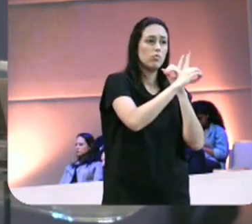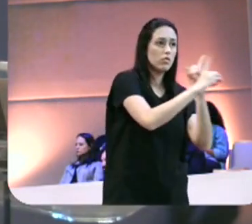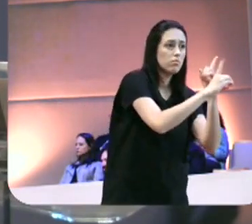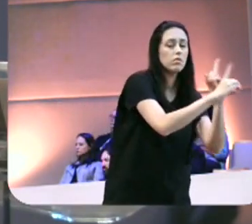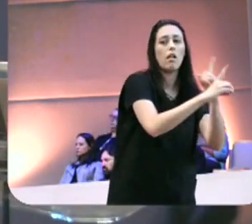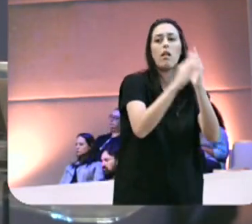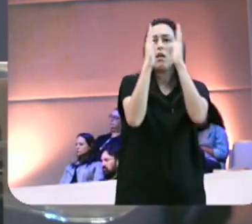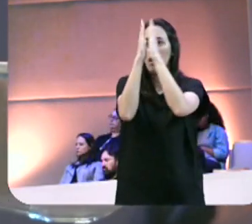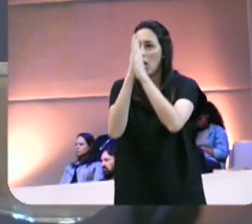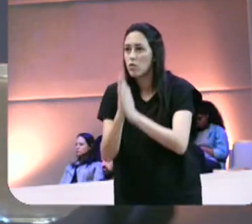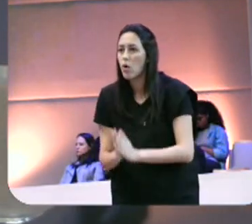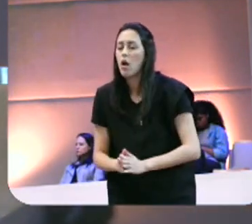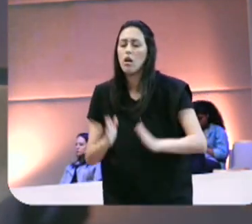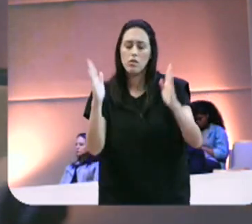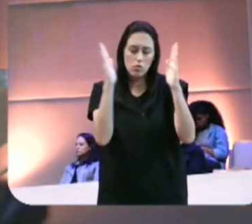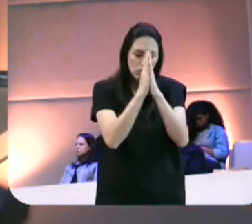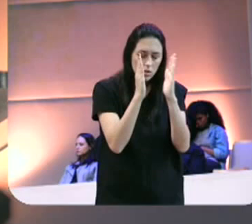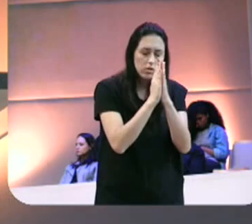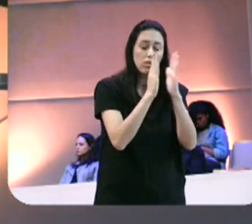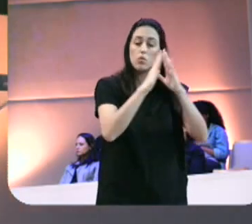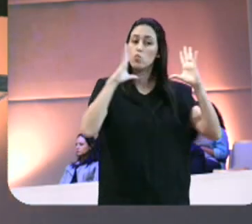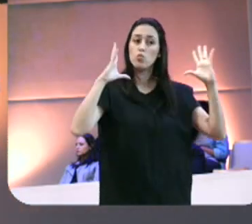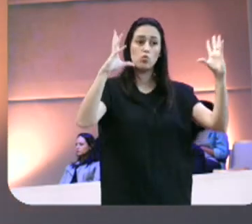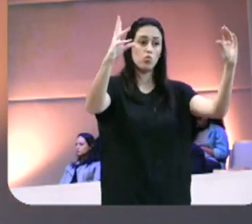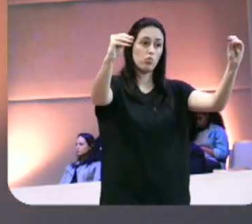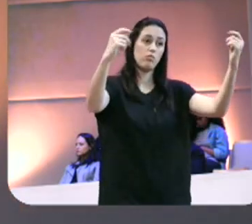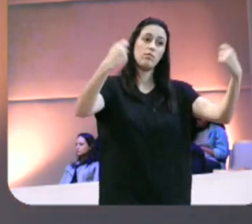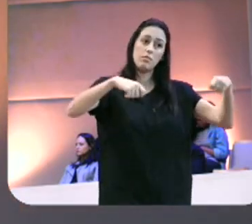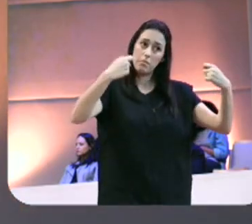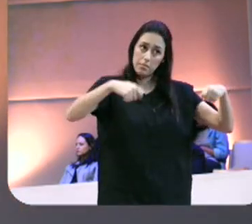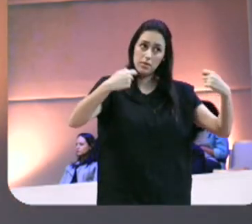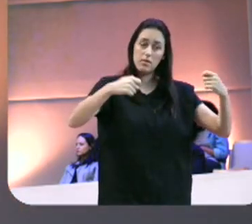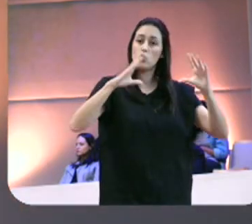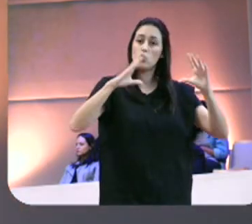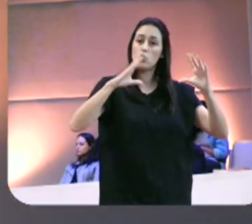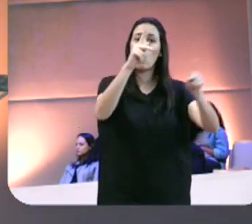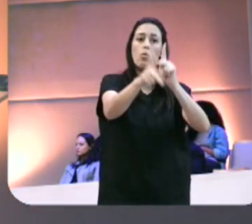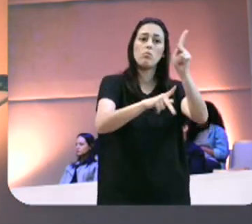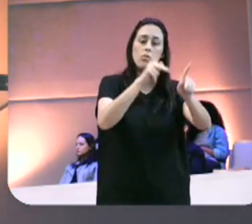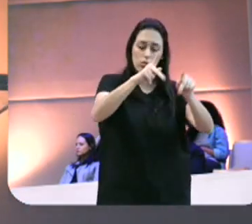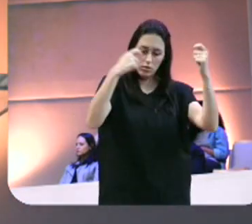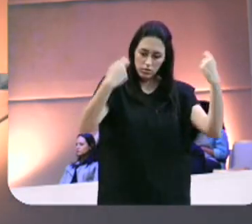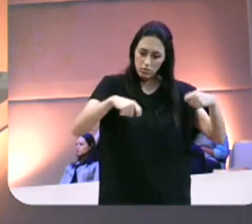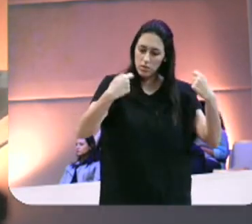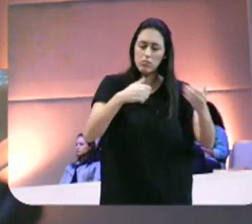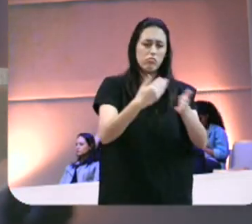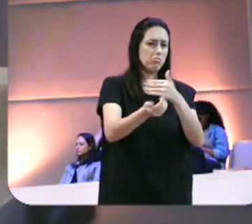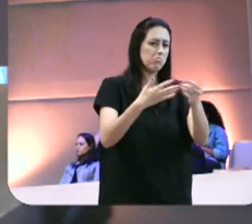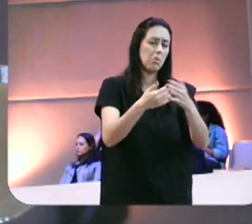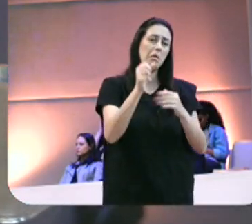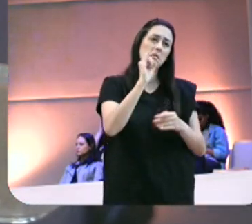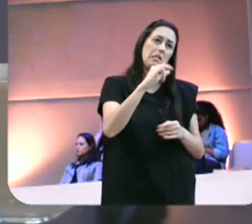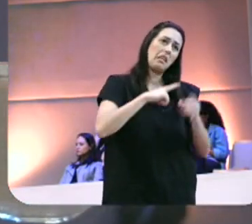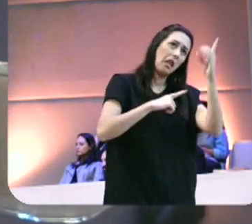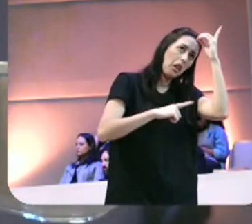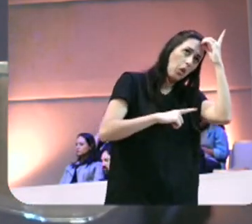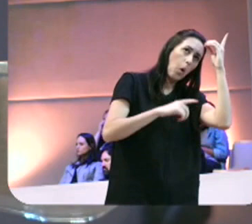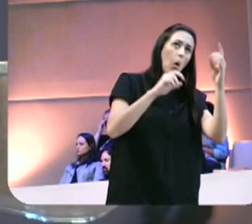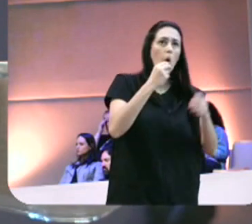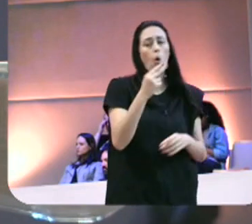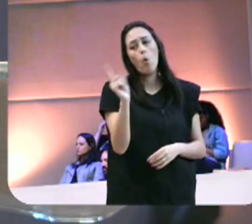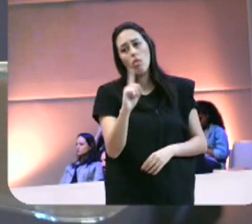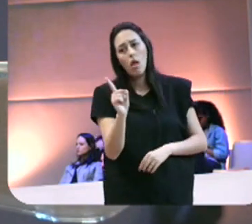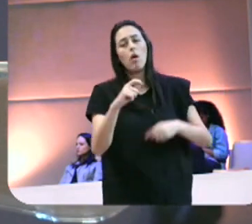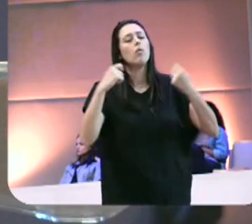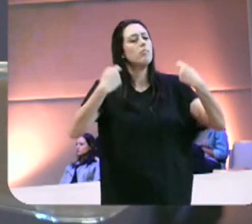para adorar. Essas são convocações que cabem a todo o povo de Deus, independente se você tem esse dom ou não. Pregue